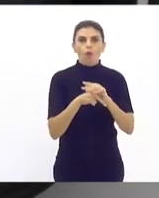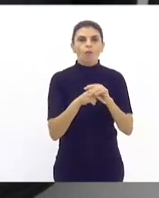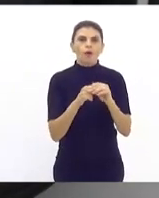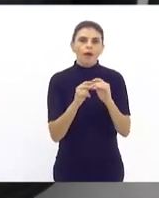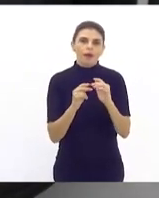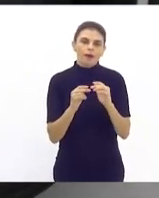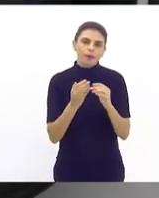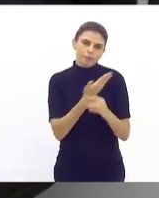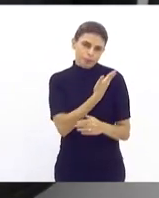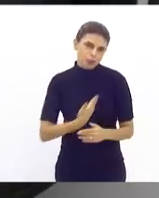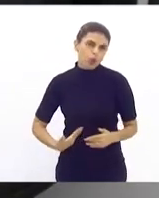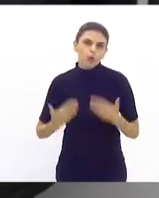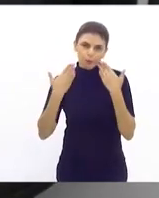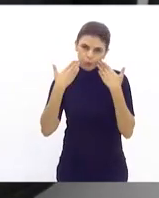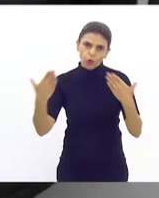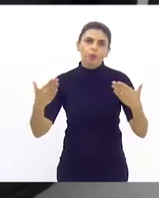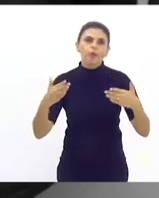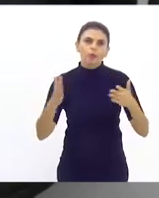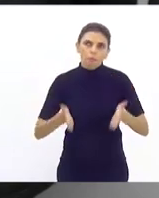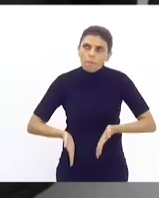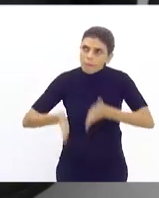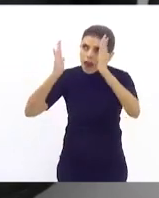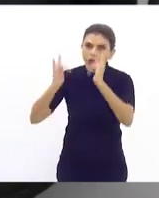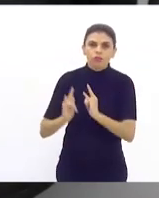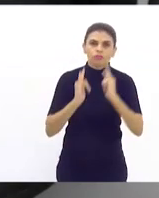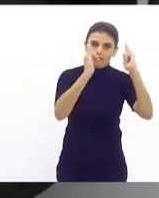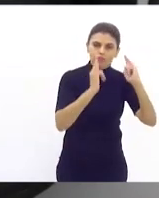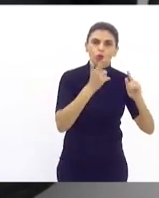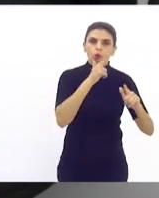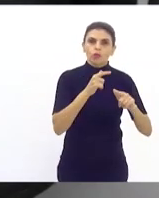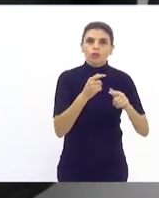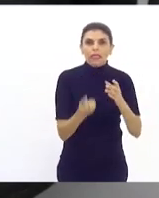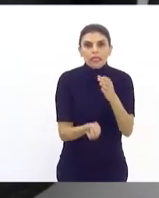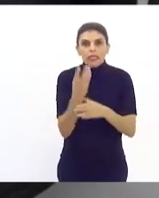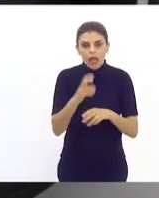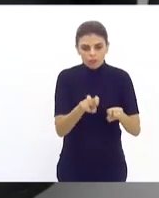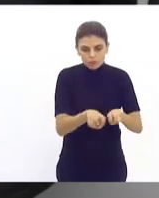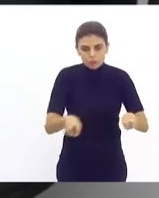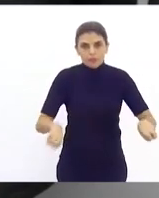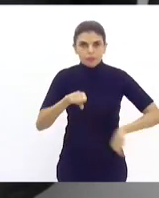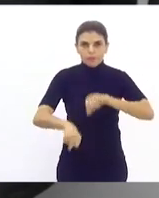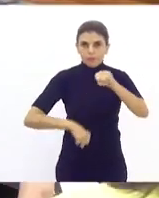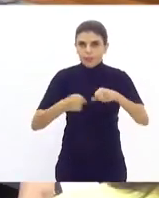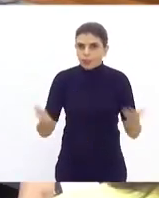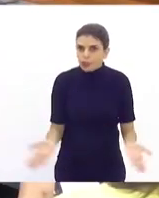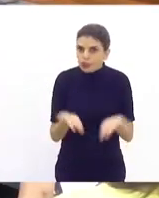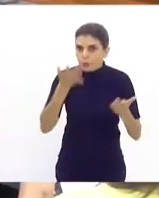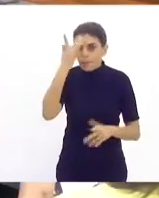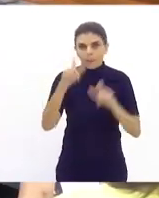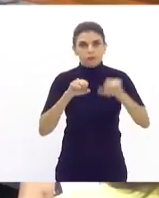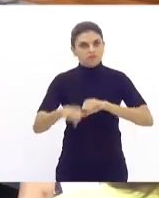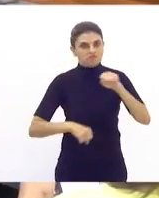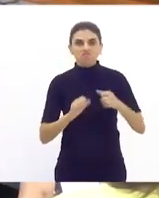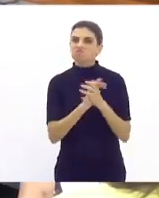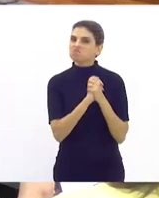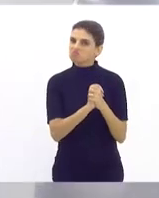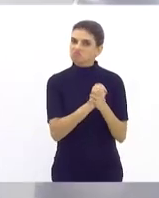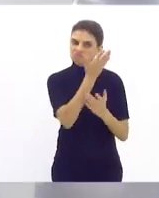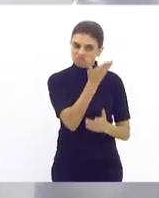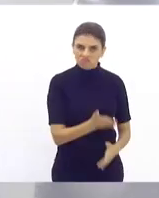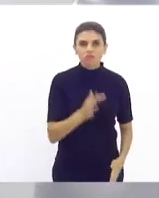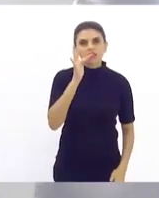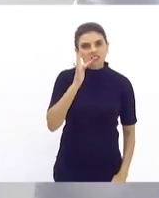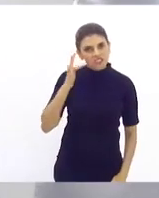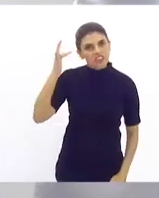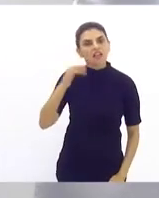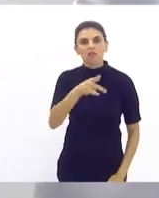prédios públicos para a gente iniciar essa transição para estímulo da bicicleta. Parabenizar o deputado Serafini pela iniciativa, de